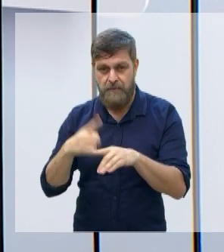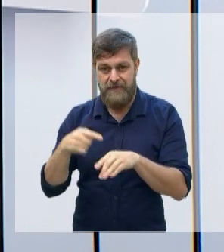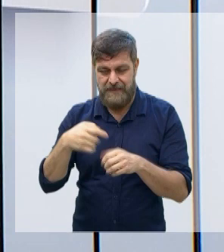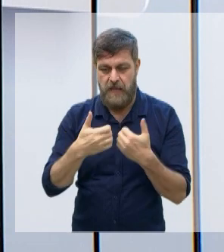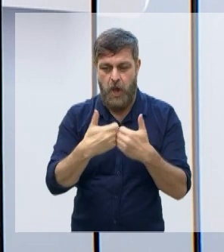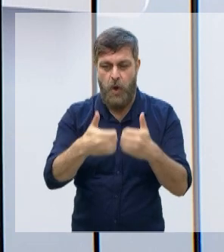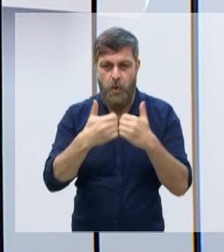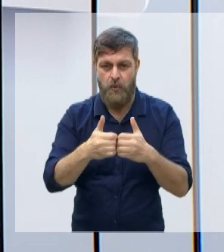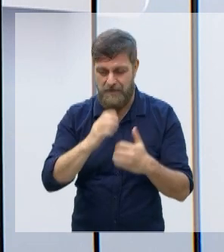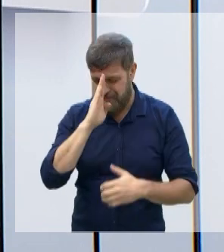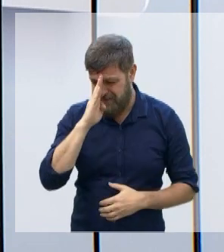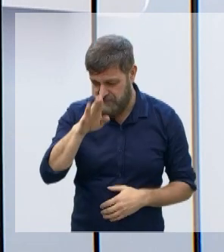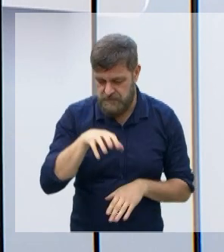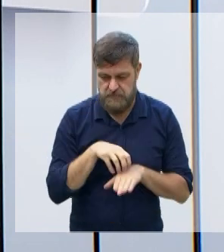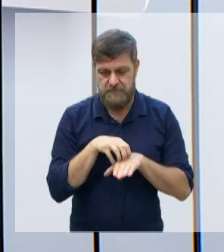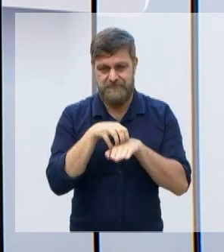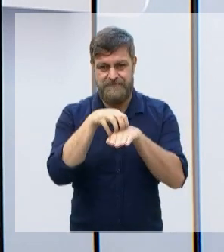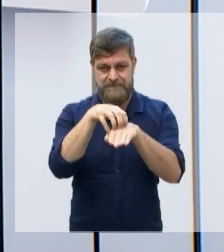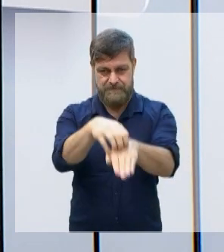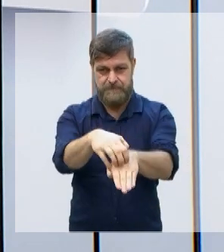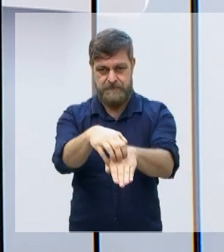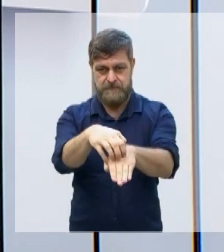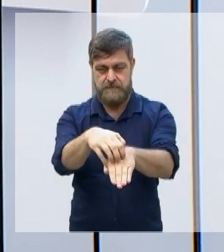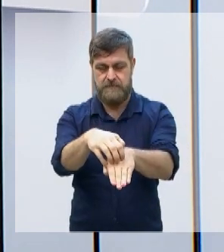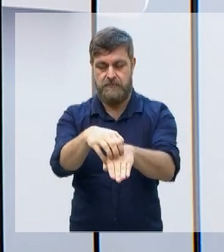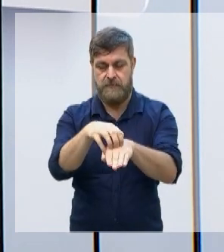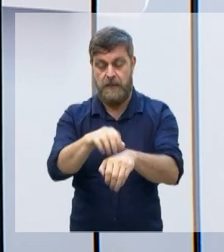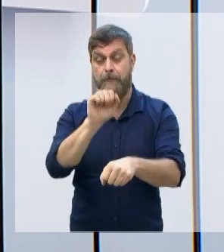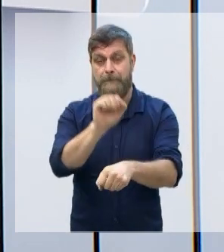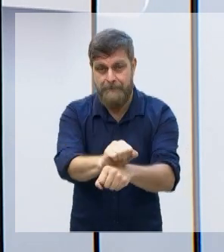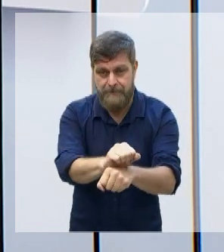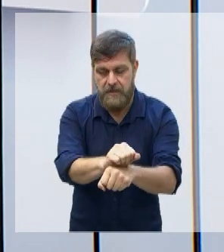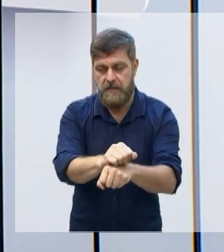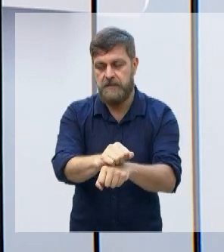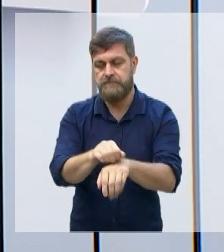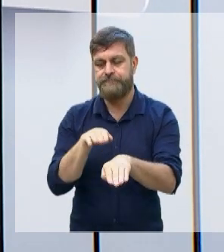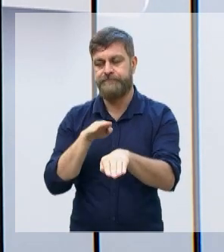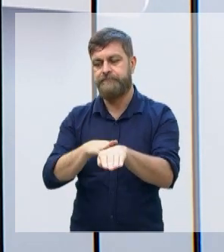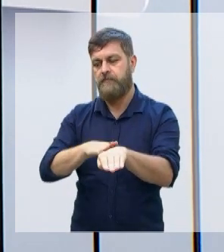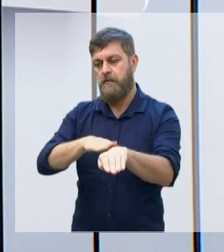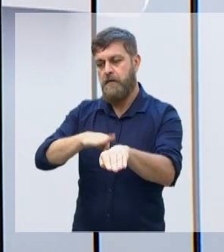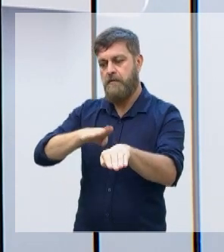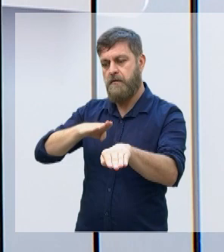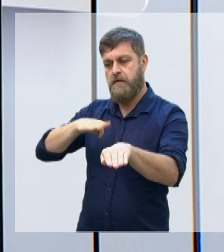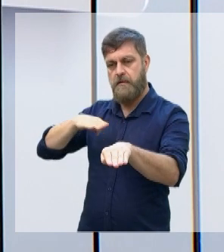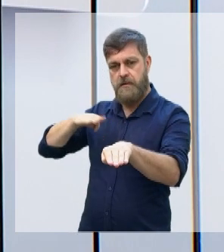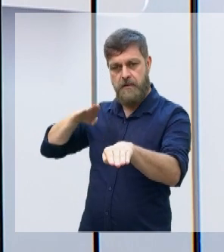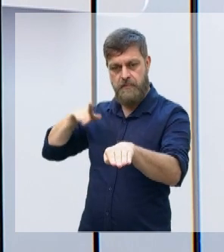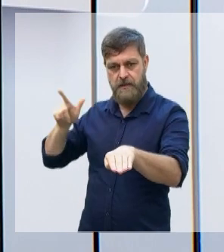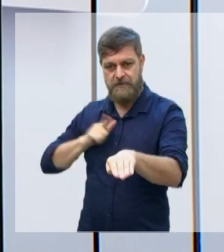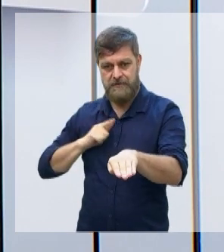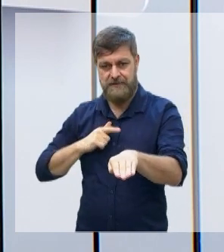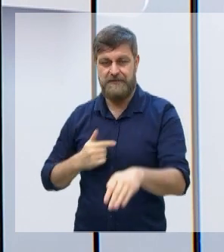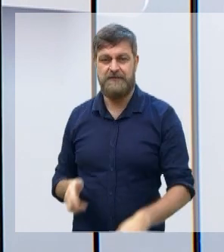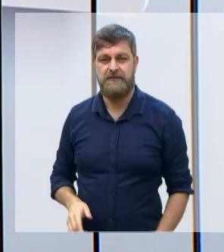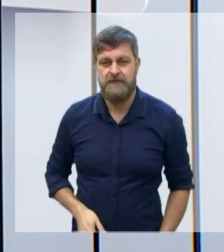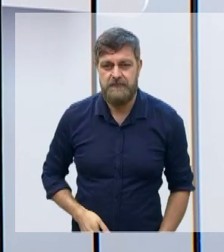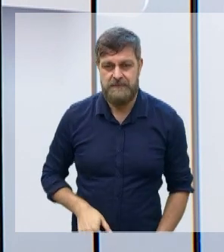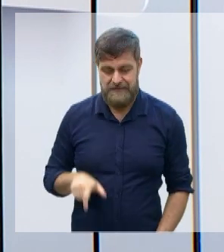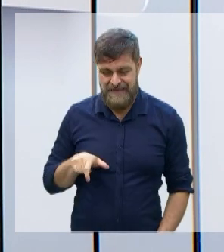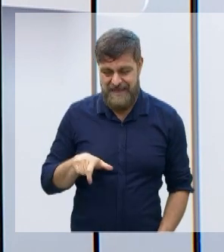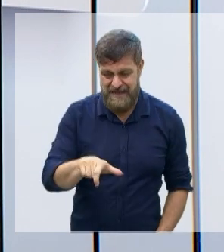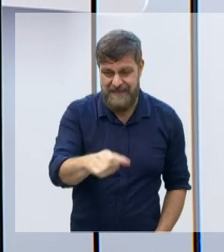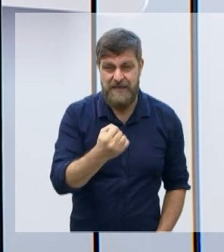ônibus principal que alimenta e leva o trânsito port transporta os passageiros do ouro verde do centro é a linha